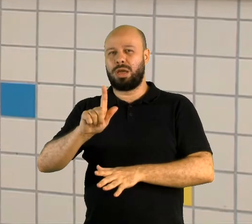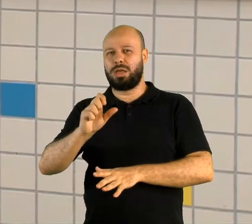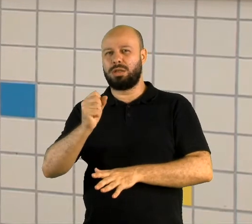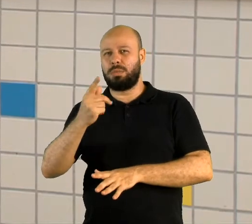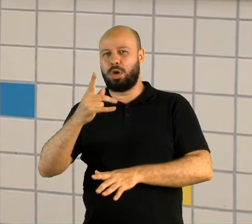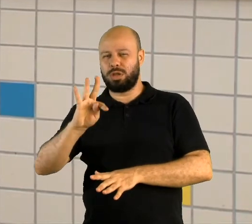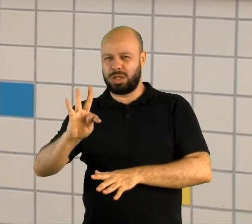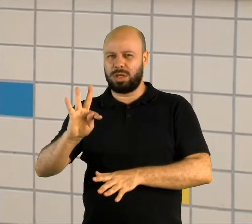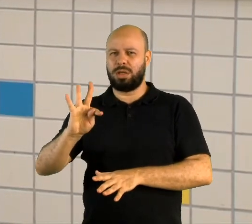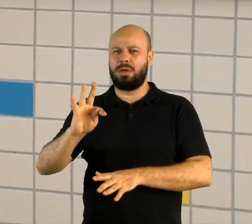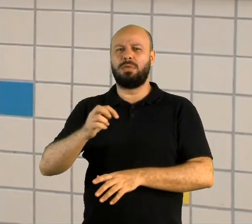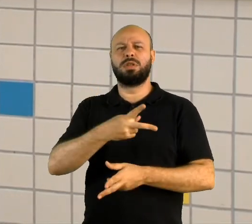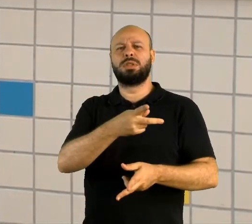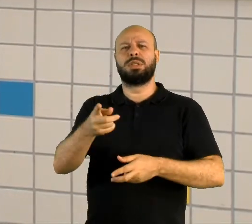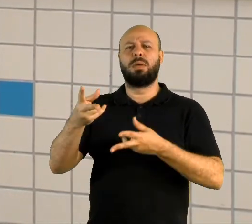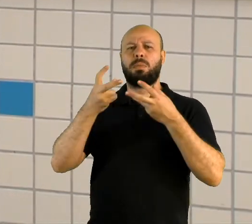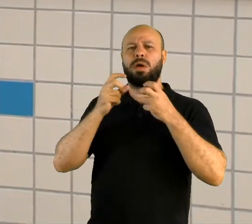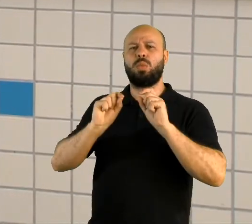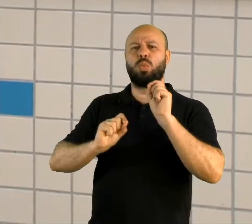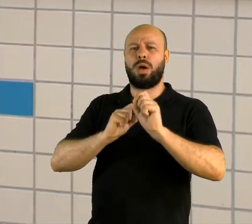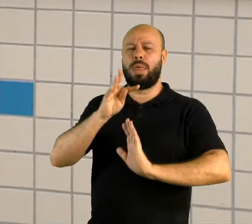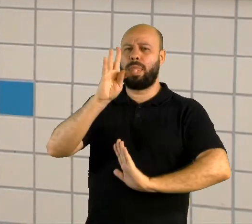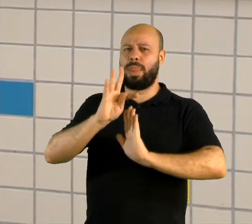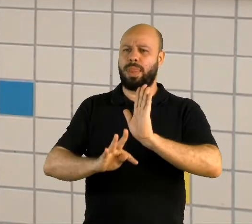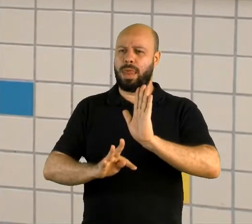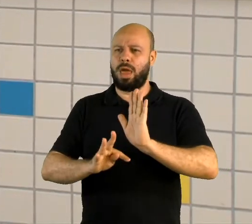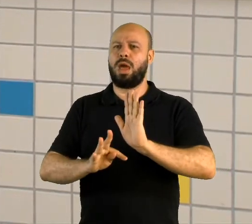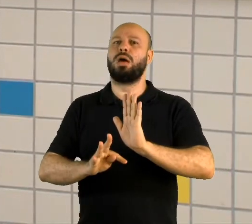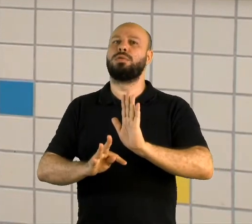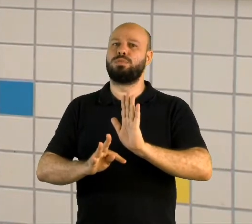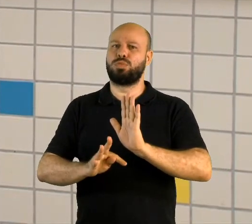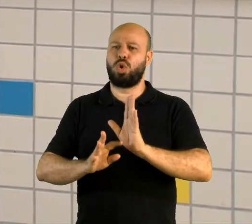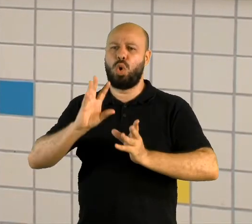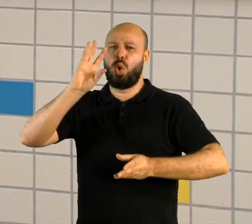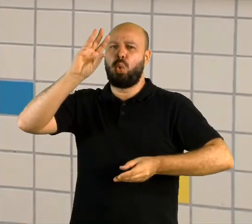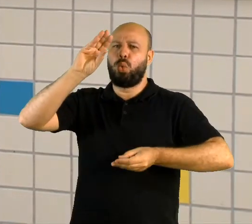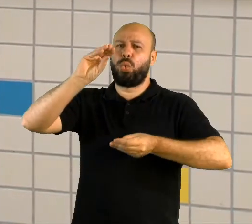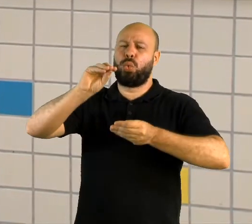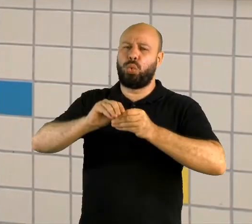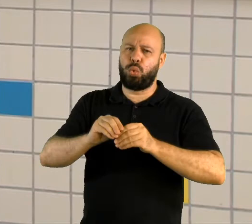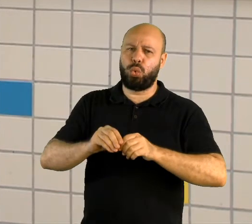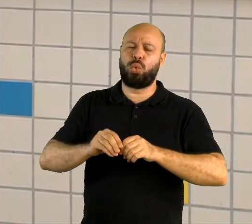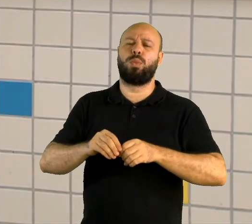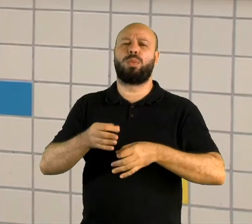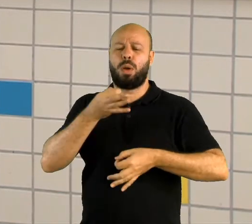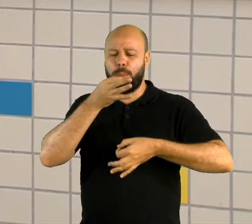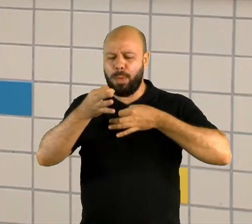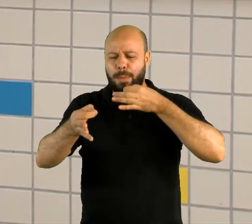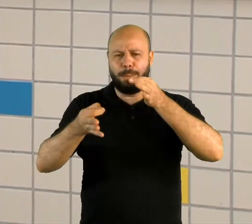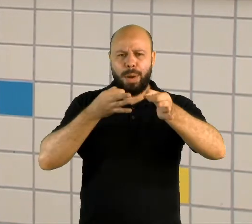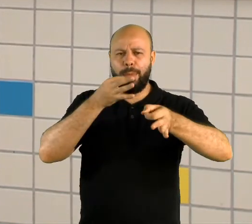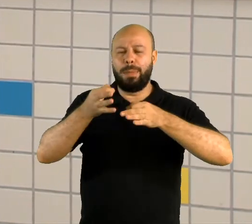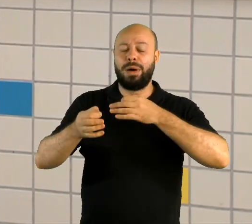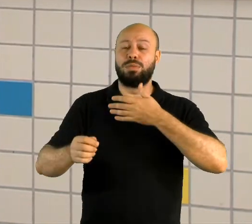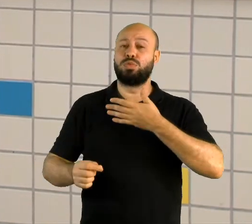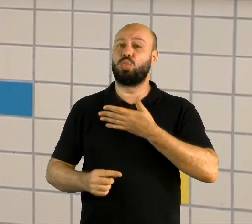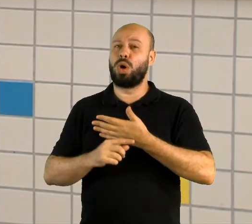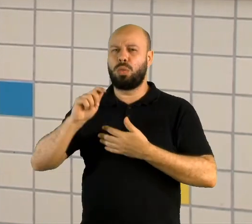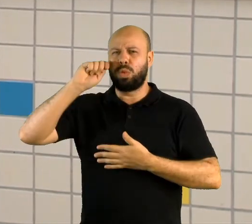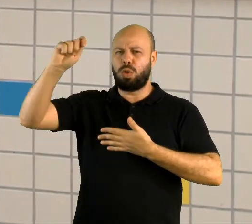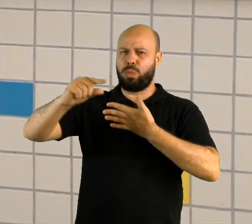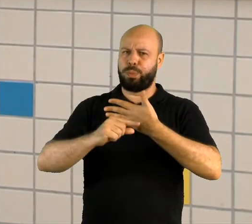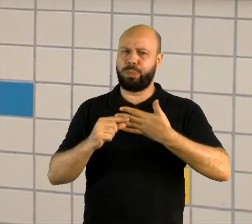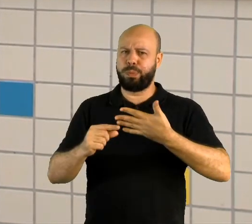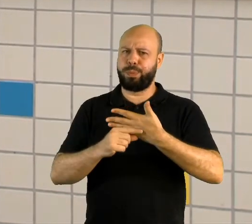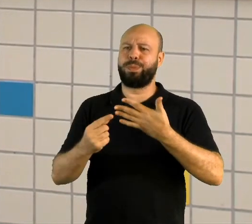vocês percebam que é um texto inteiramente argumentativo. O autor, ele